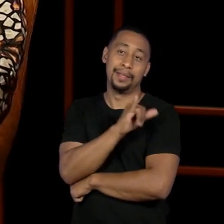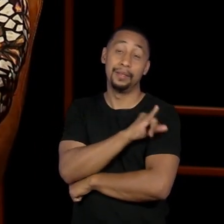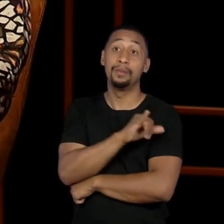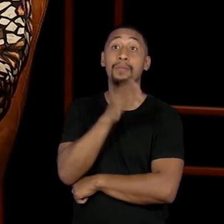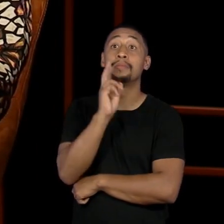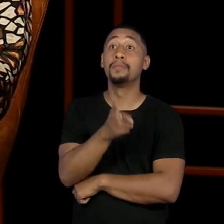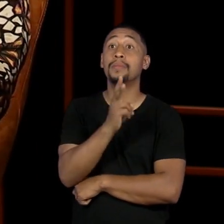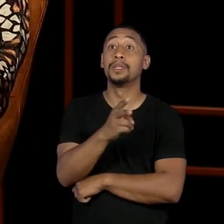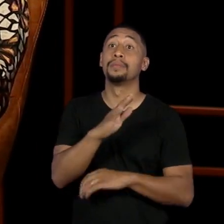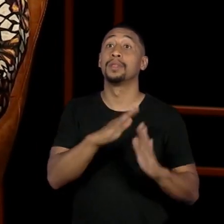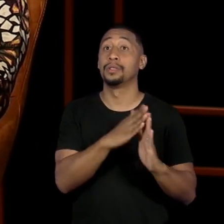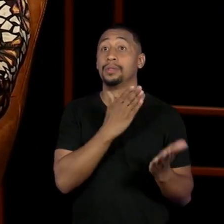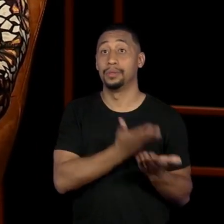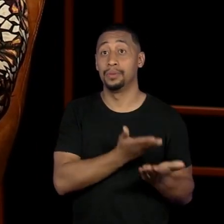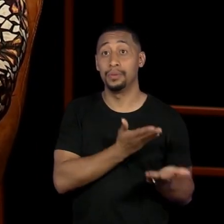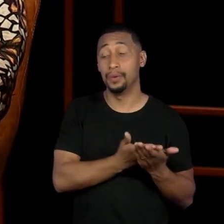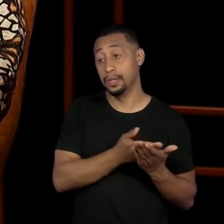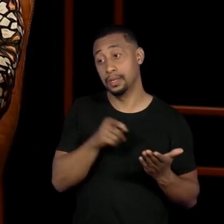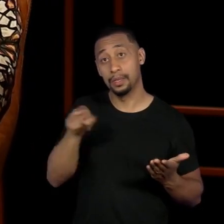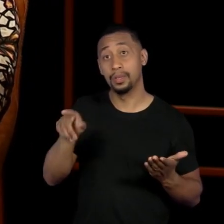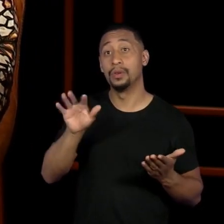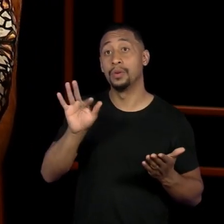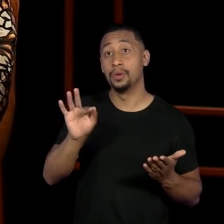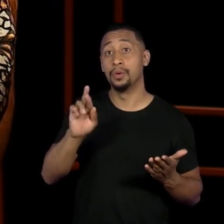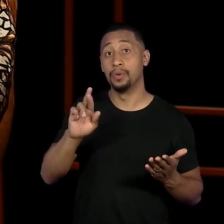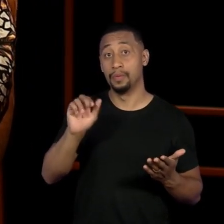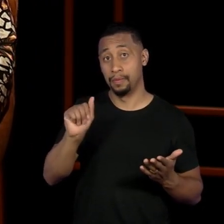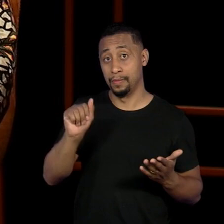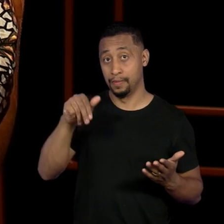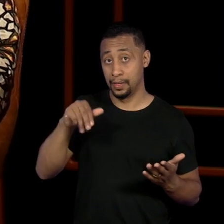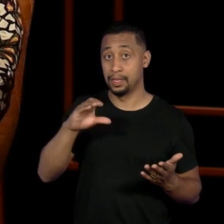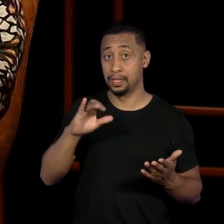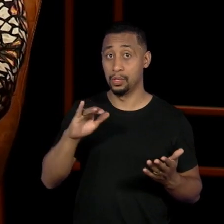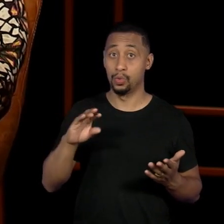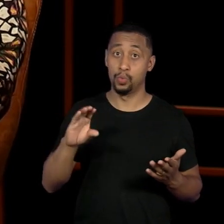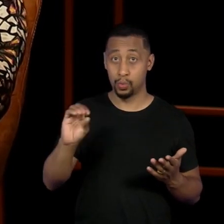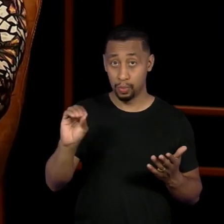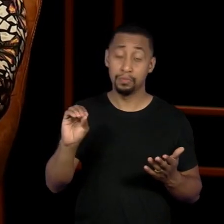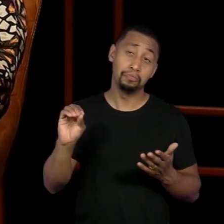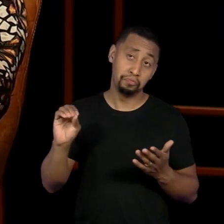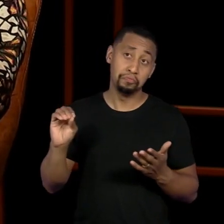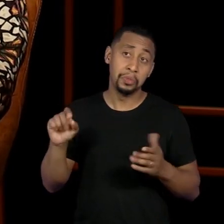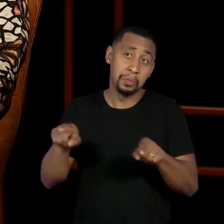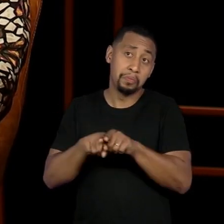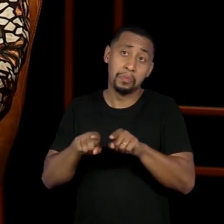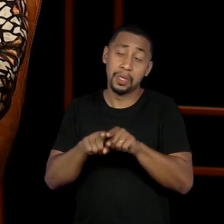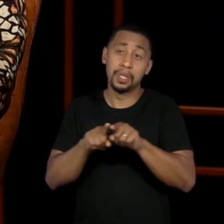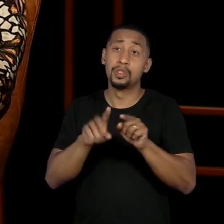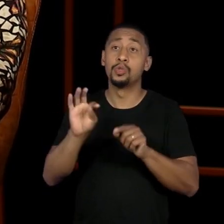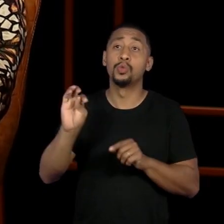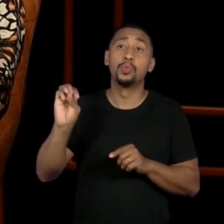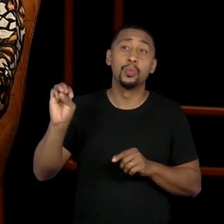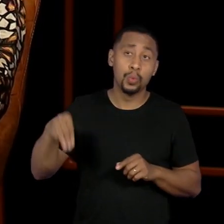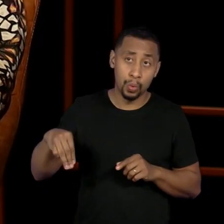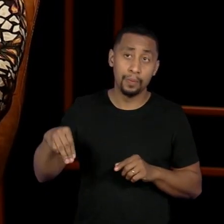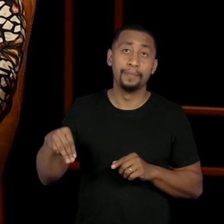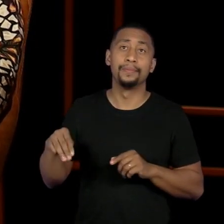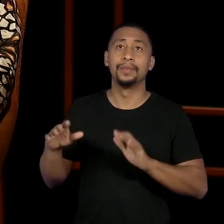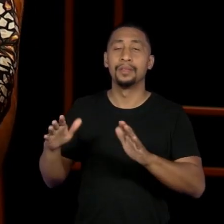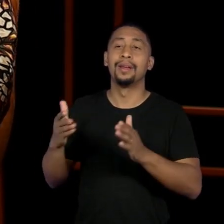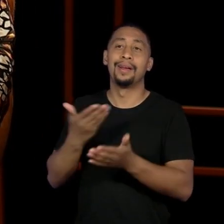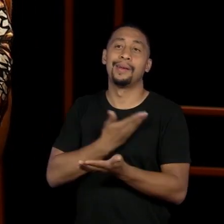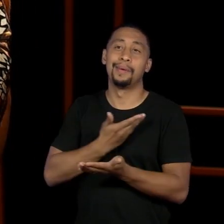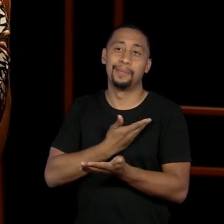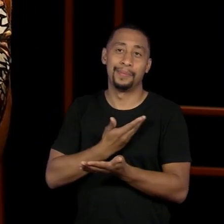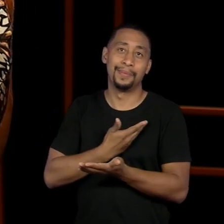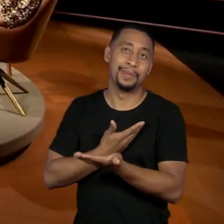de Educação, que o Francisco, filho da Aninha e do Tom. E, portanto, nós éramos também colegas de